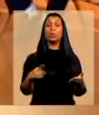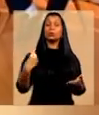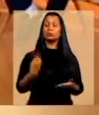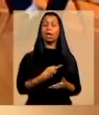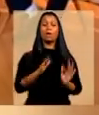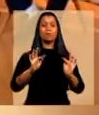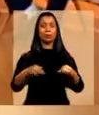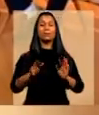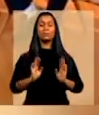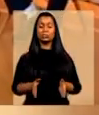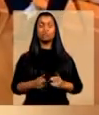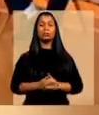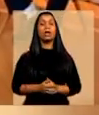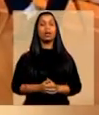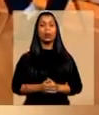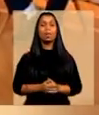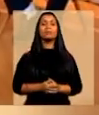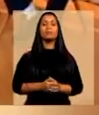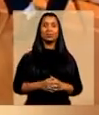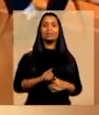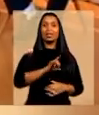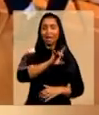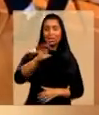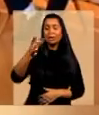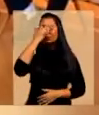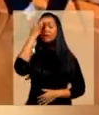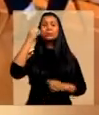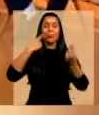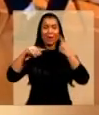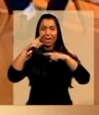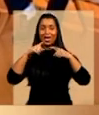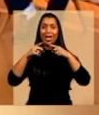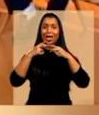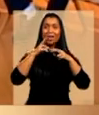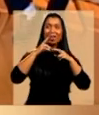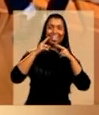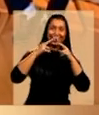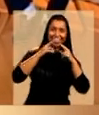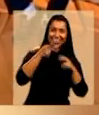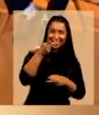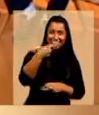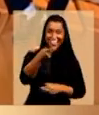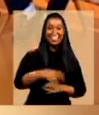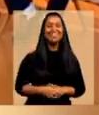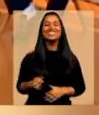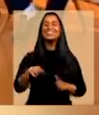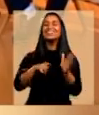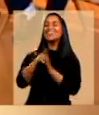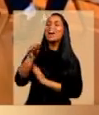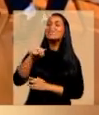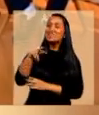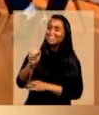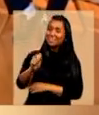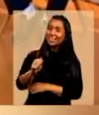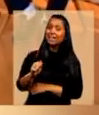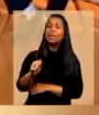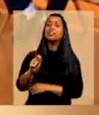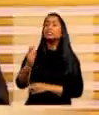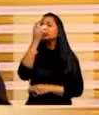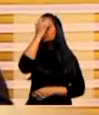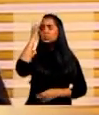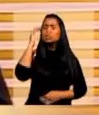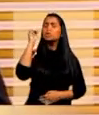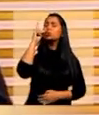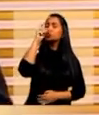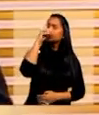está aqui nos finalmente, Matheus, acho que pode ser uma rodada de cada um deixar um recado aí, né? É isso mesmo, eu começo perguntando para a Amanda. Amanda, quem